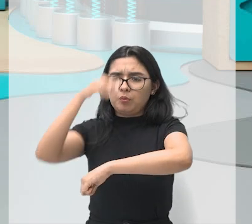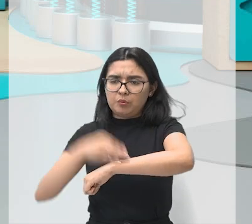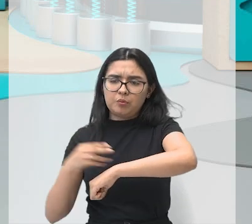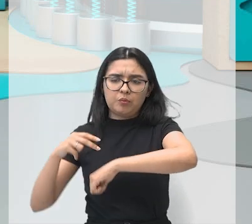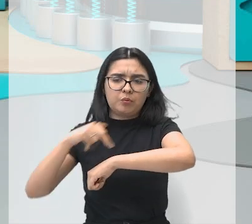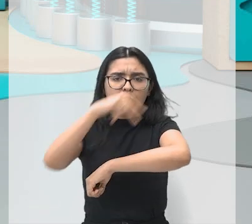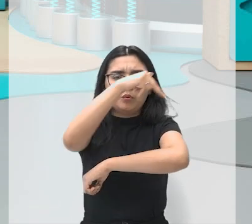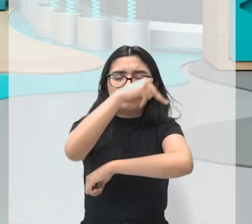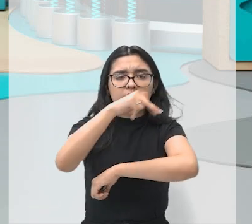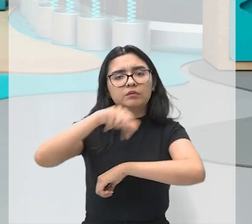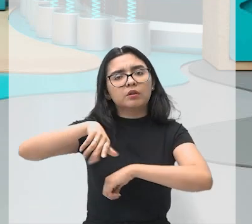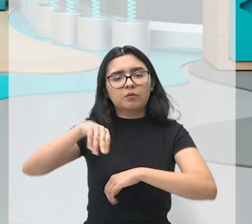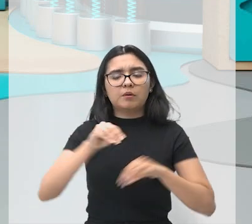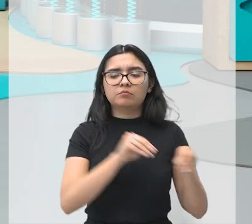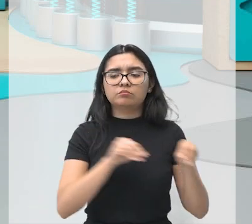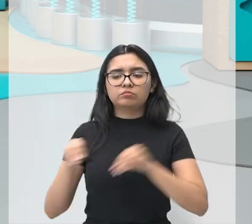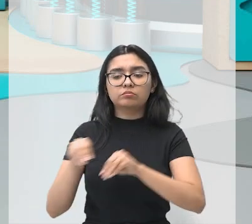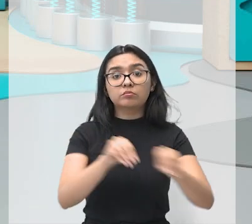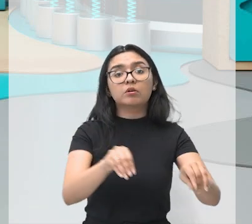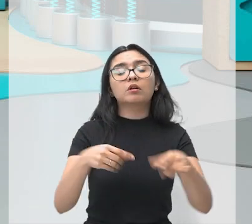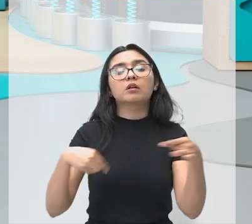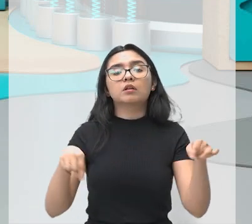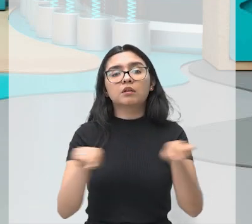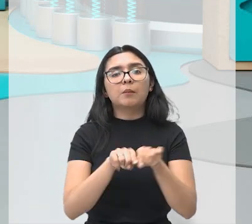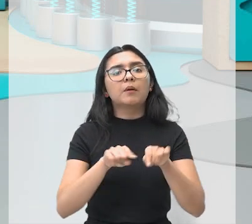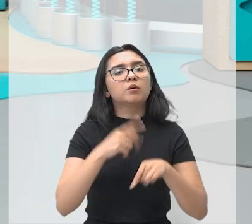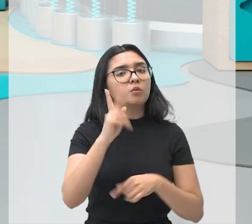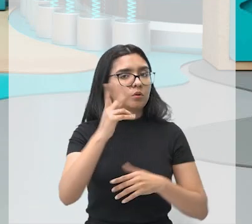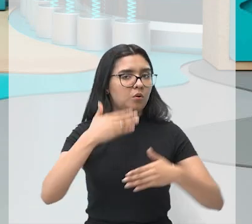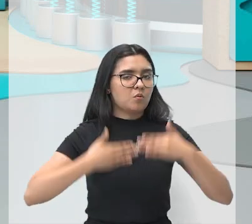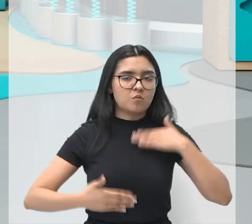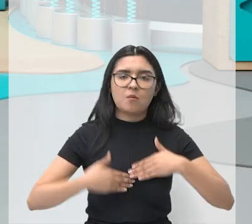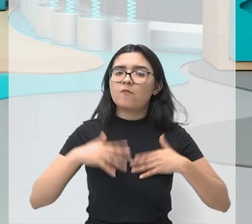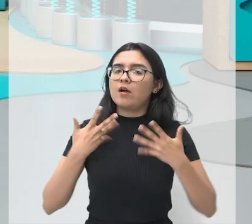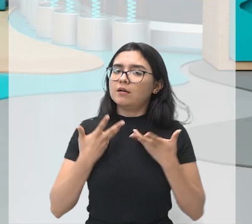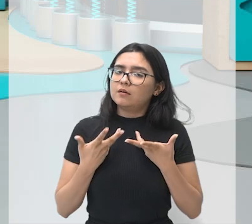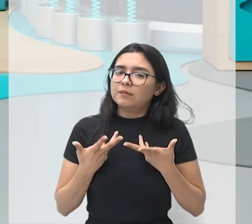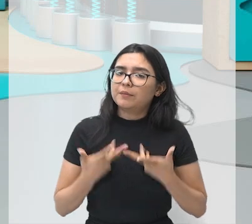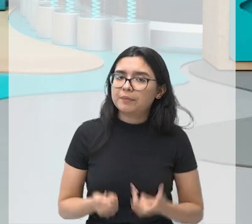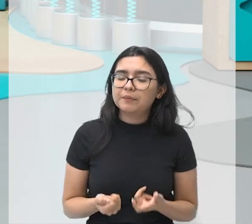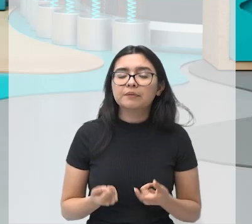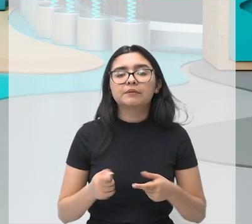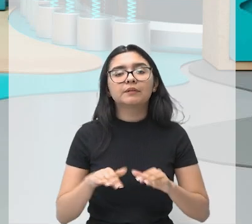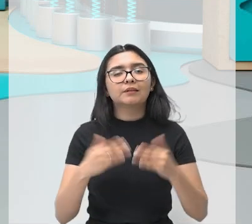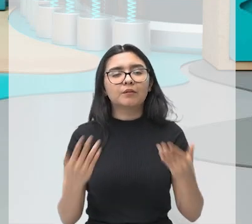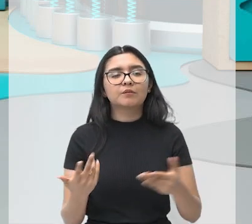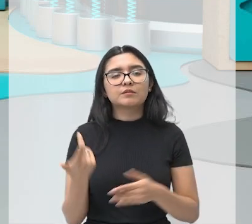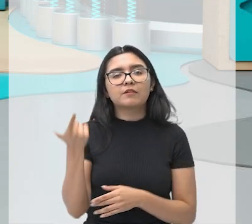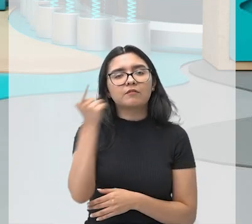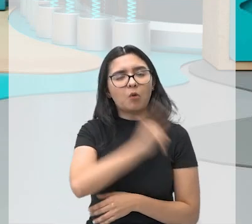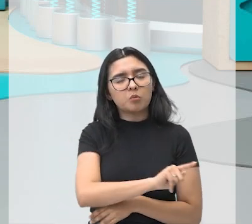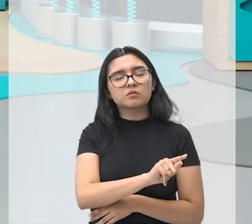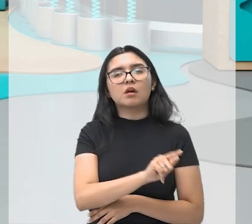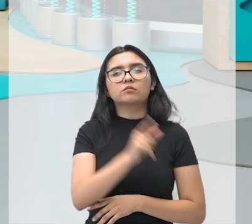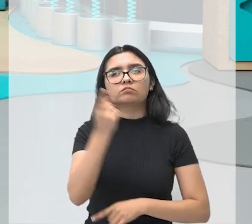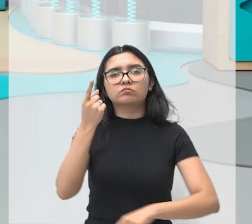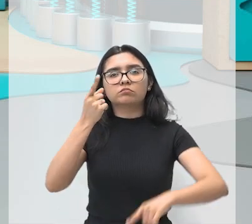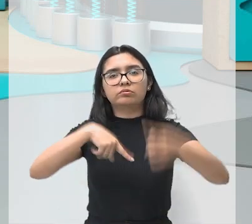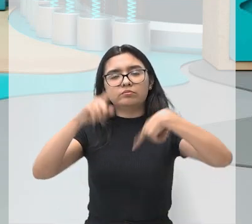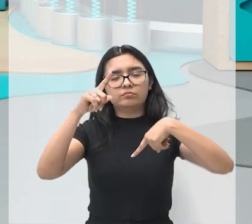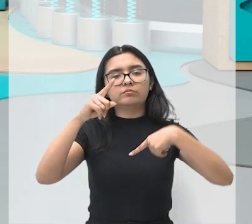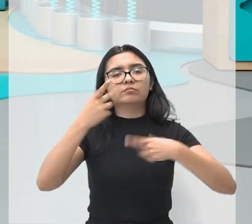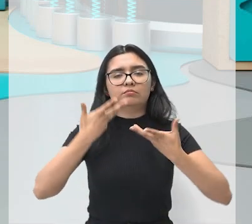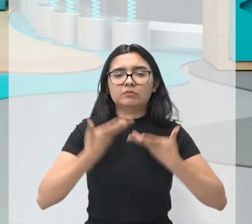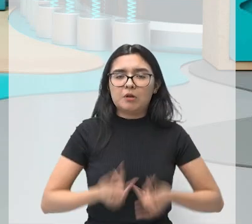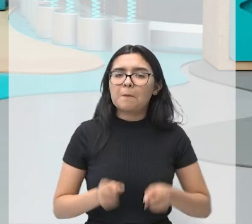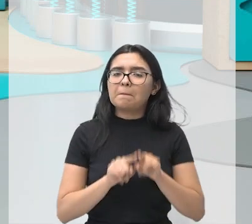aquele deslocamento e, claro, em algum momento o teu corpo vai fadigar. E aí quando você vence aquela fadiga, quando você vence o